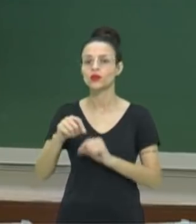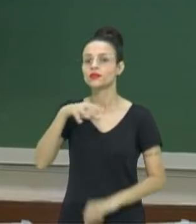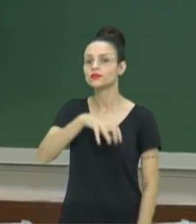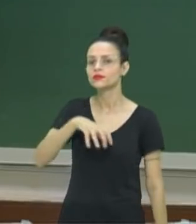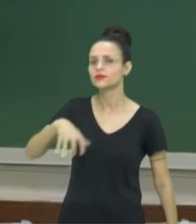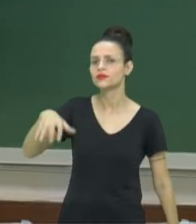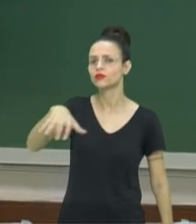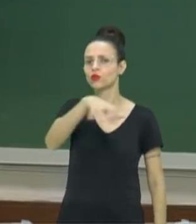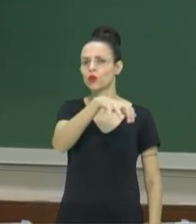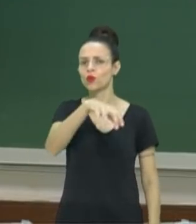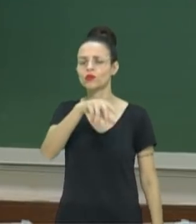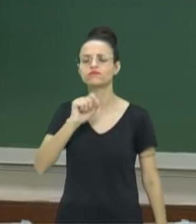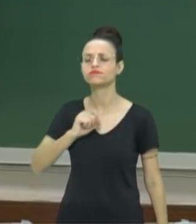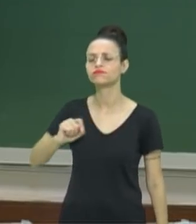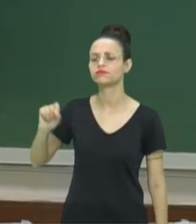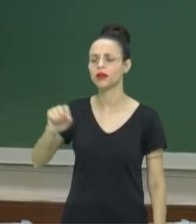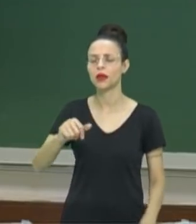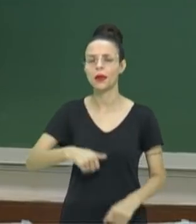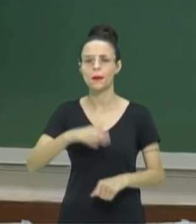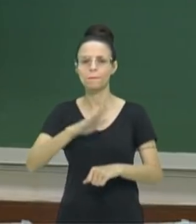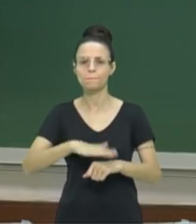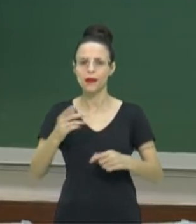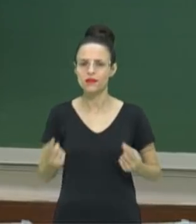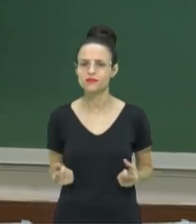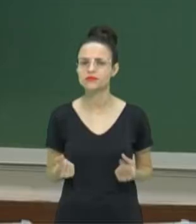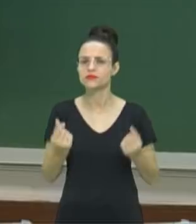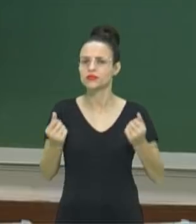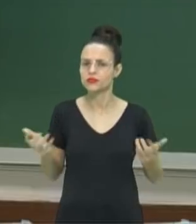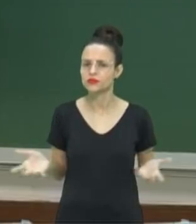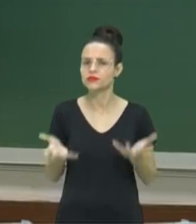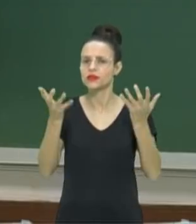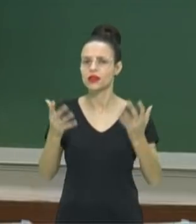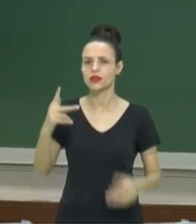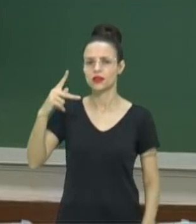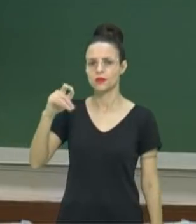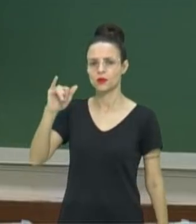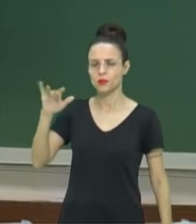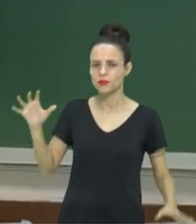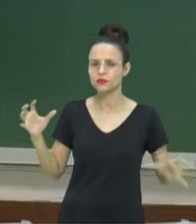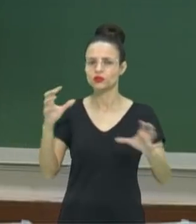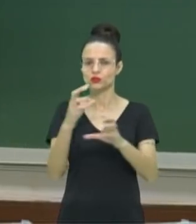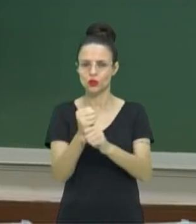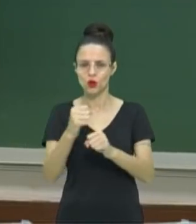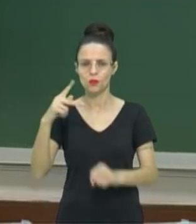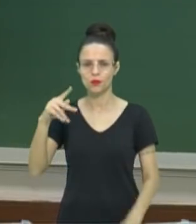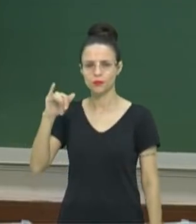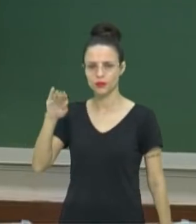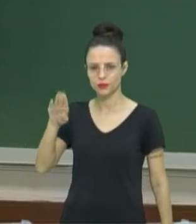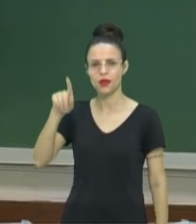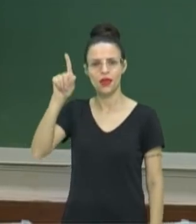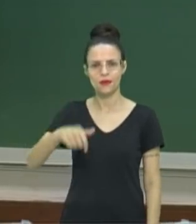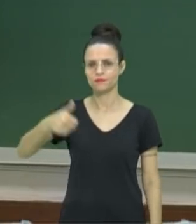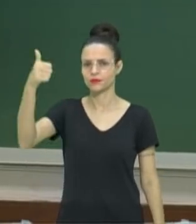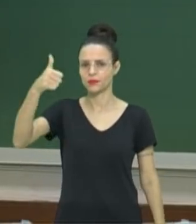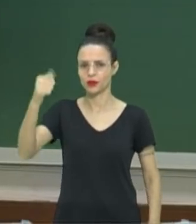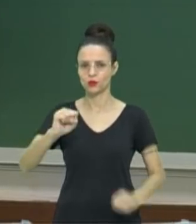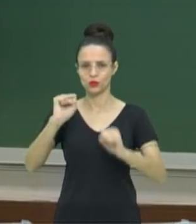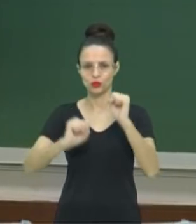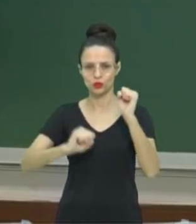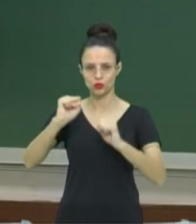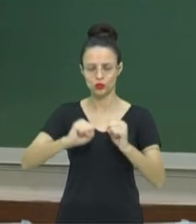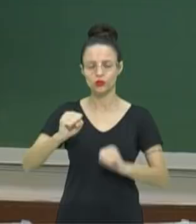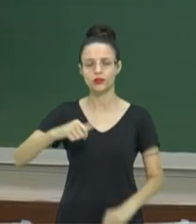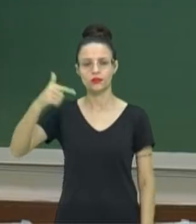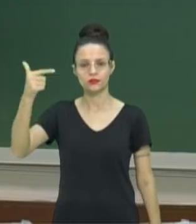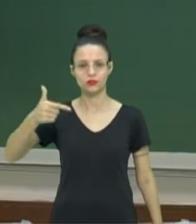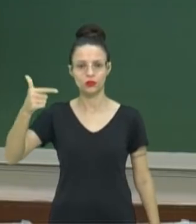que mais geram riquezas para o PIB ali, para a soma, né? A indústria em primeiro lugar, depois